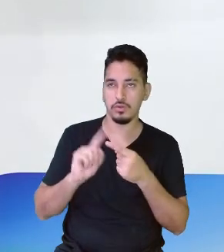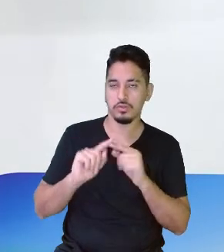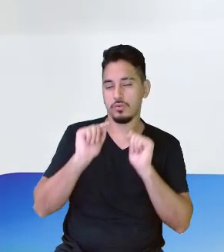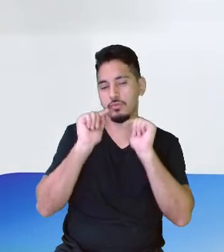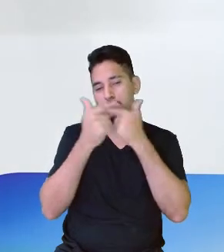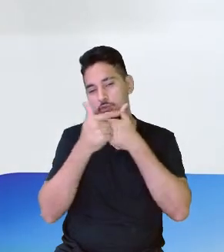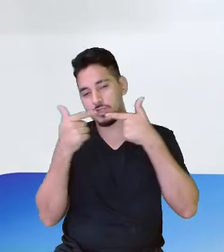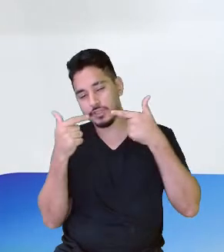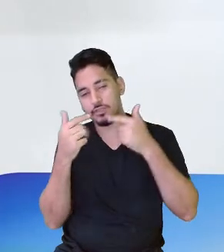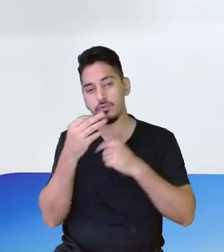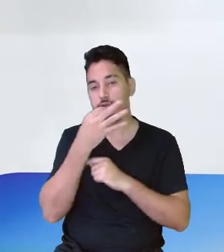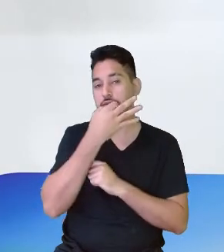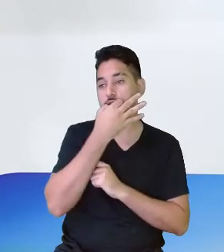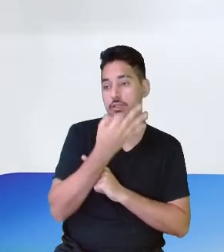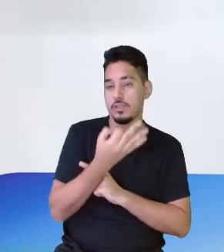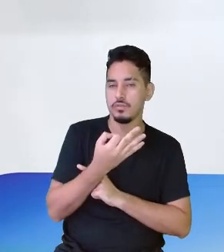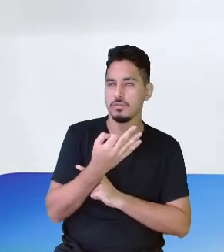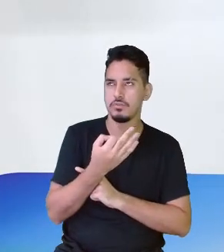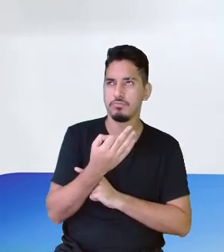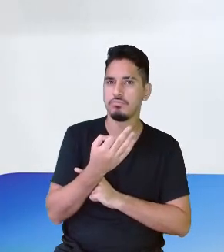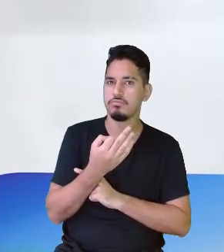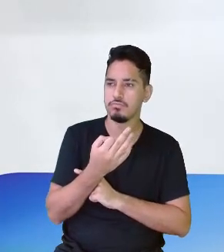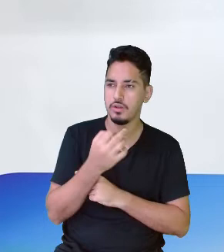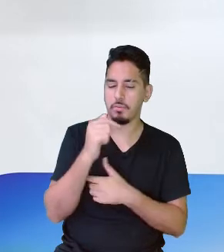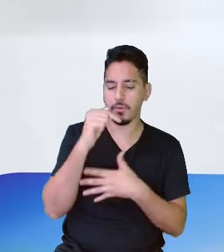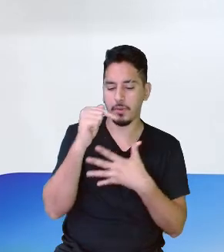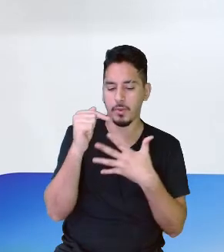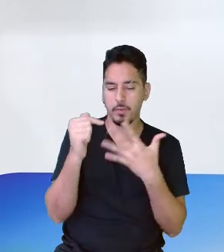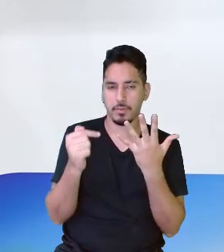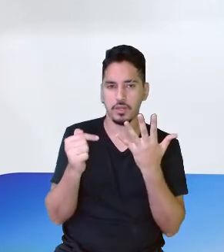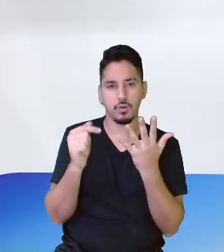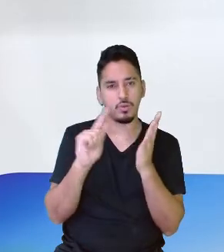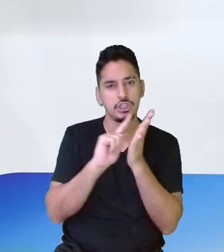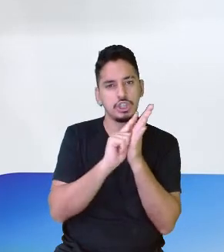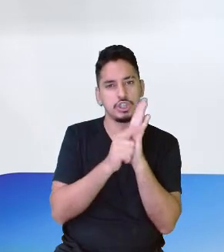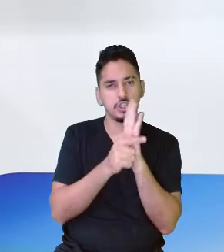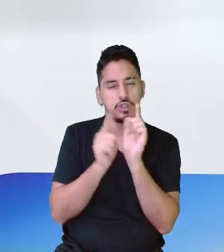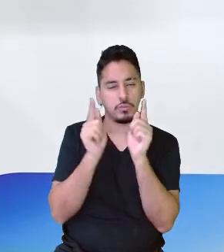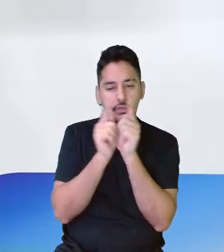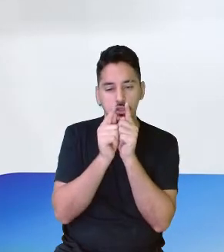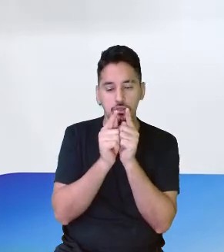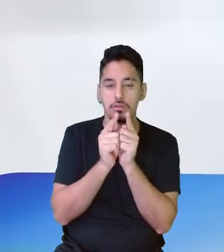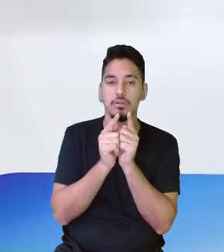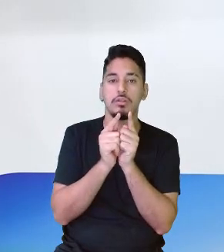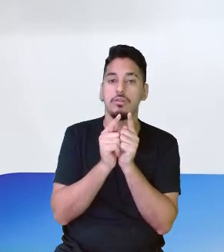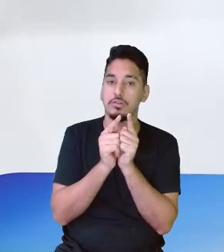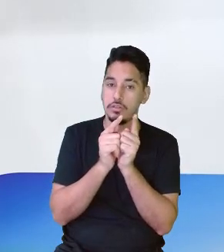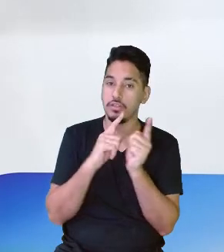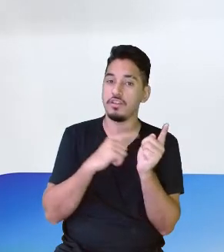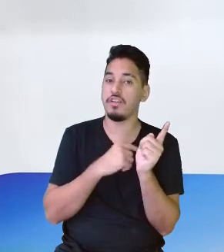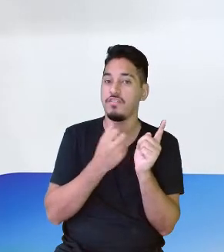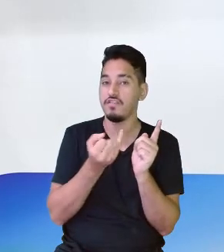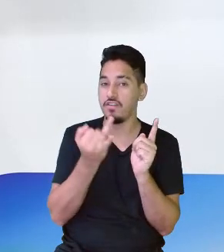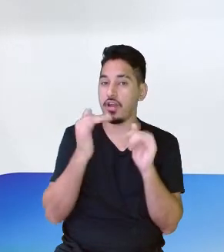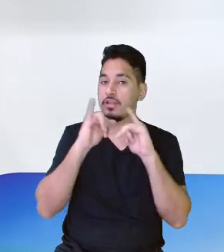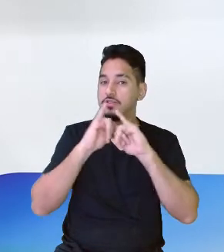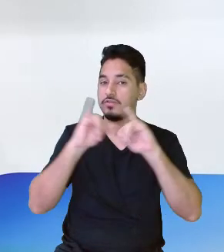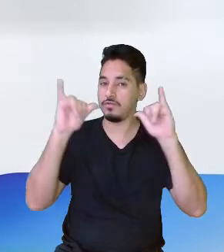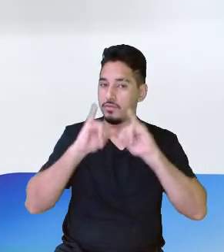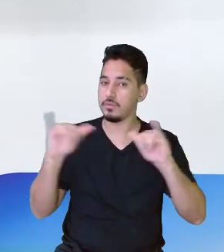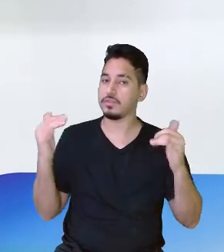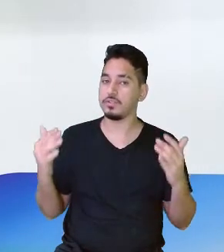humorístico, pode ser crítico. Então, ó, uma coisinha, um gênerozinho, bem menorzinho, e a gente já tem essa quantidade de